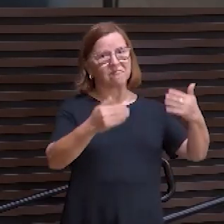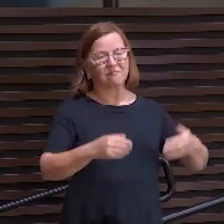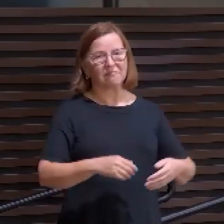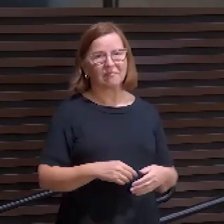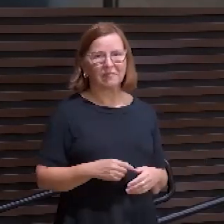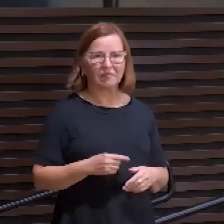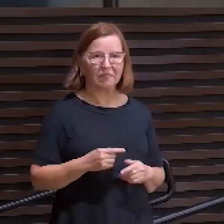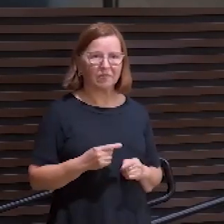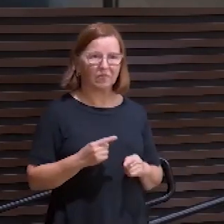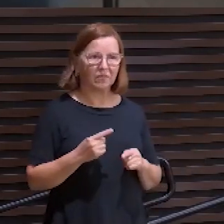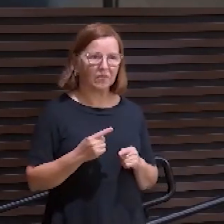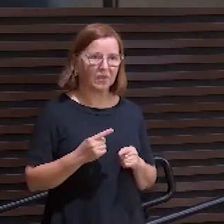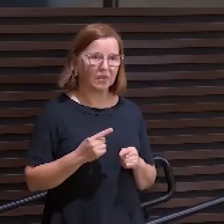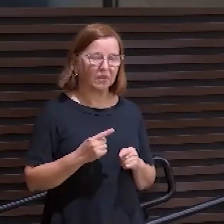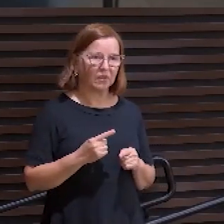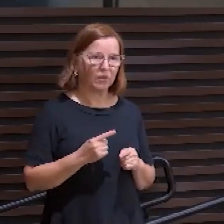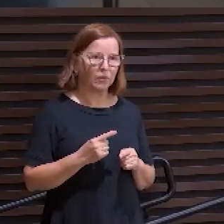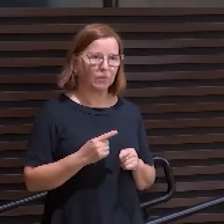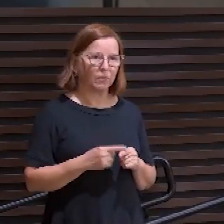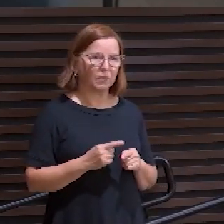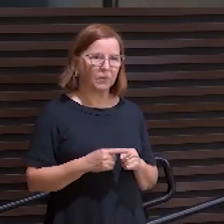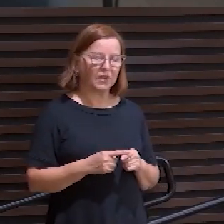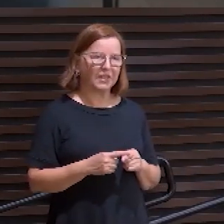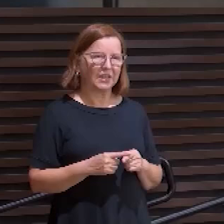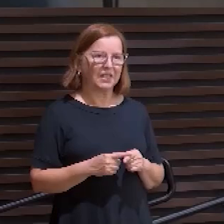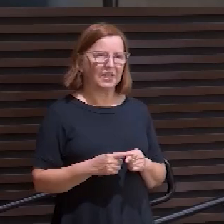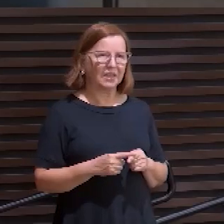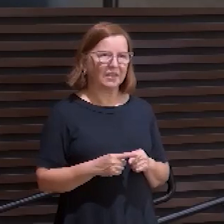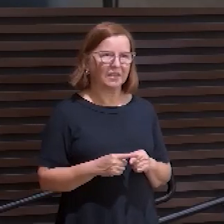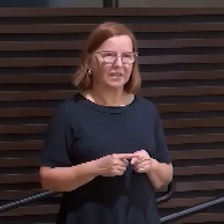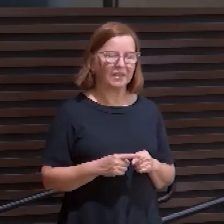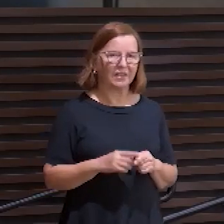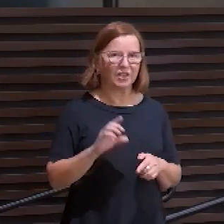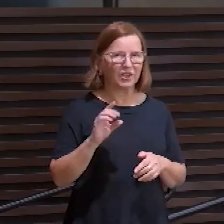Porque quer ainda os rudimentos.